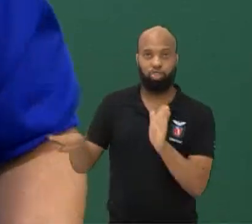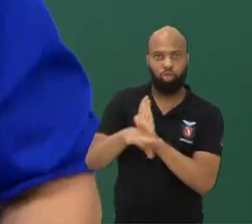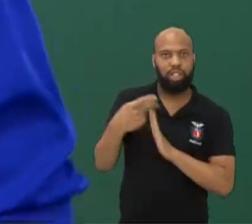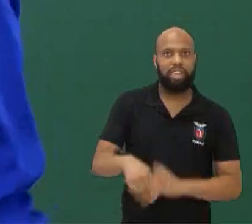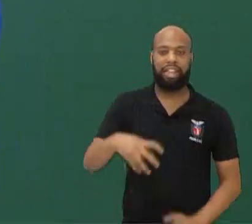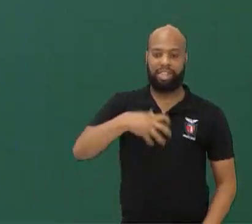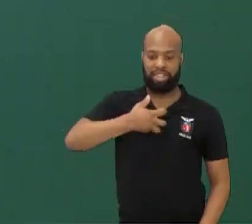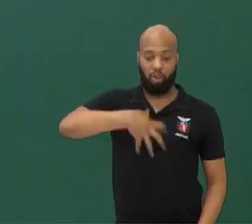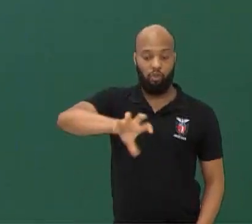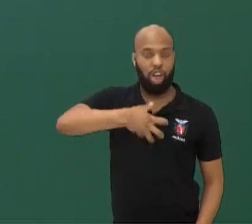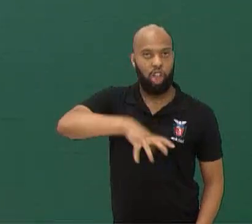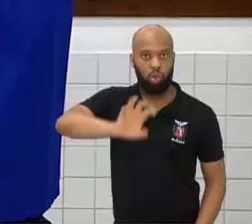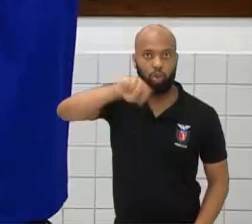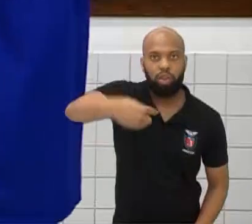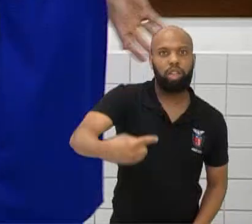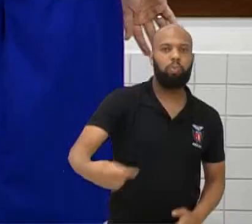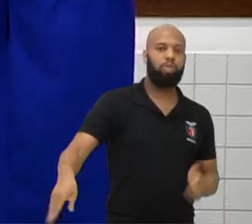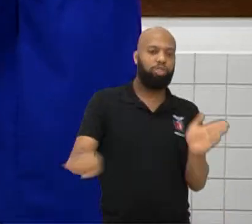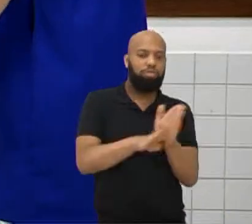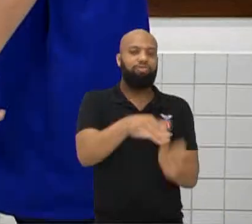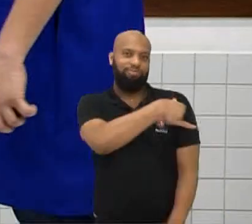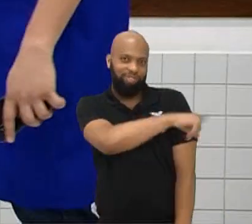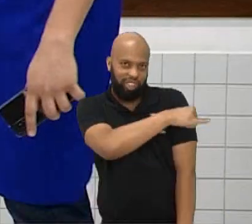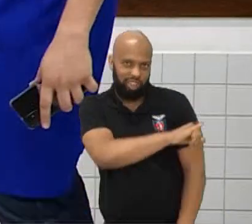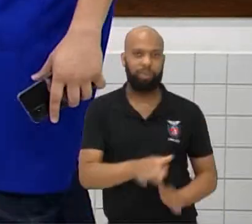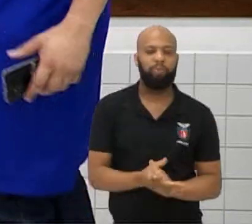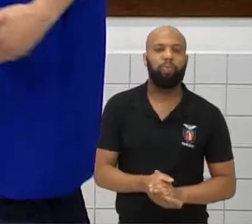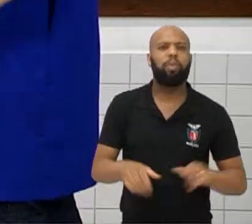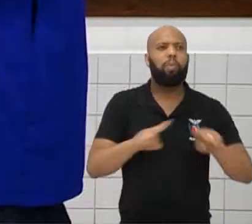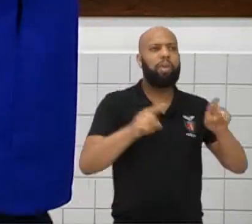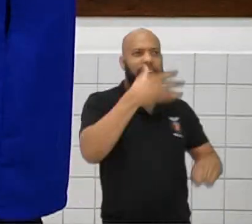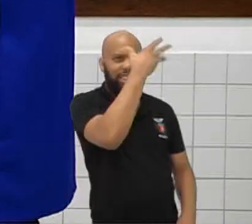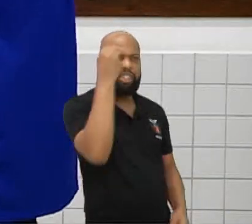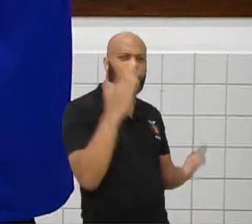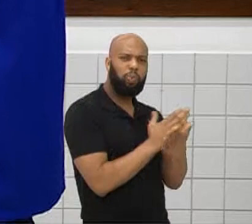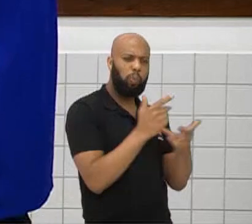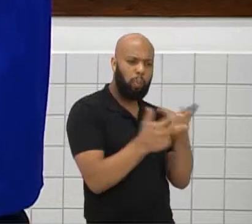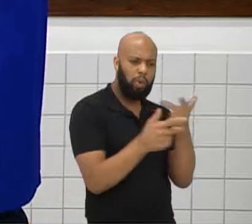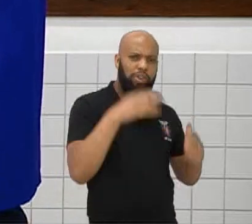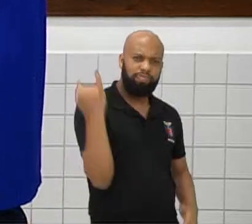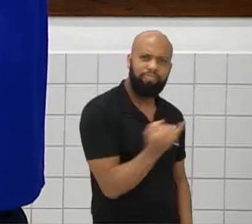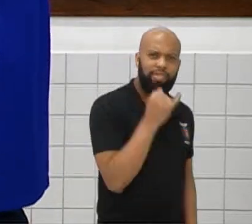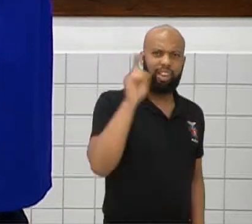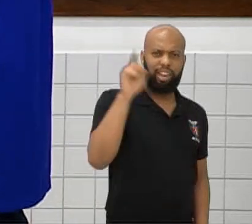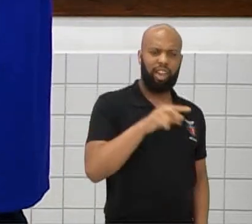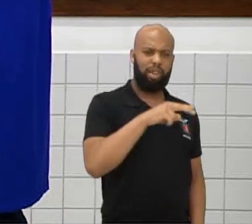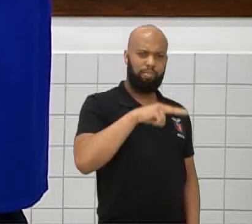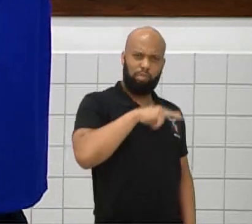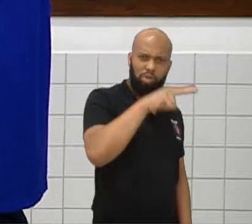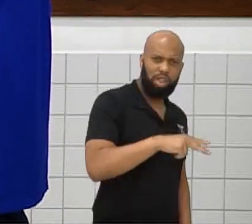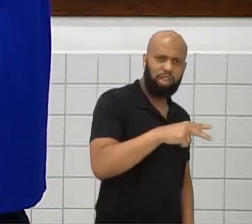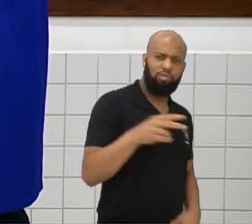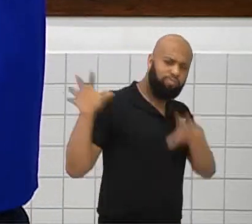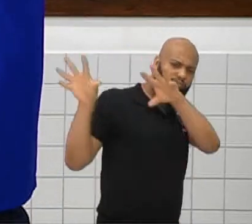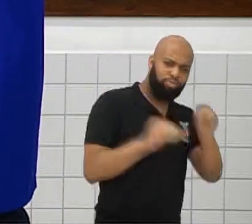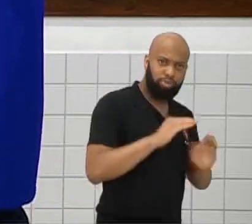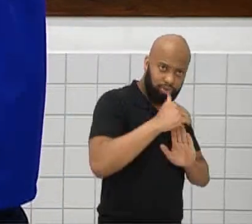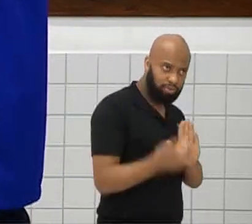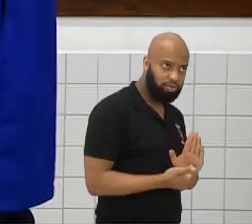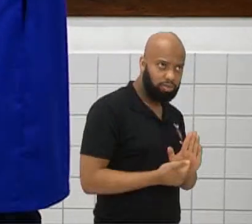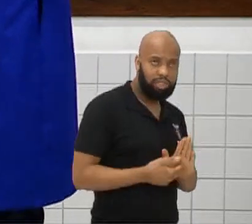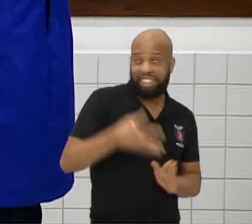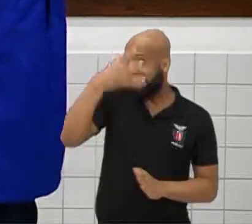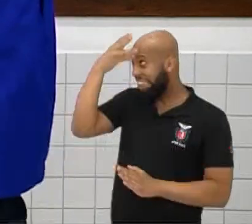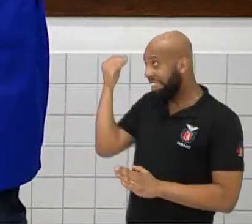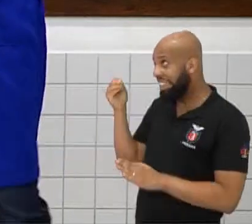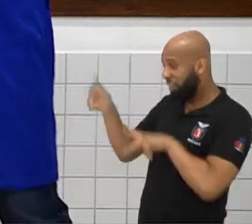Só depois foram para o Rio de Janeiro. E eles esqueceram alguma coisa em Portugal, Marlon? Ou trouxeram tudo? Esqueceram o